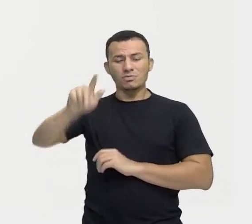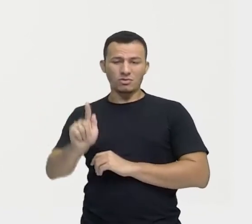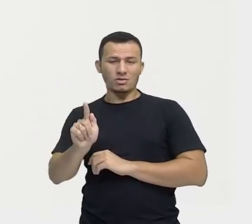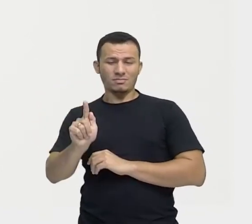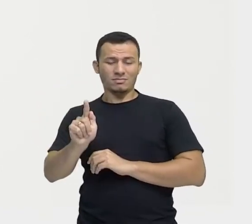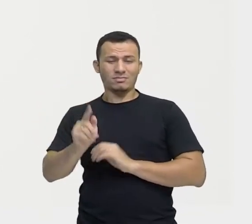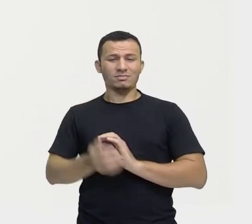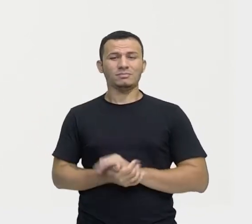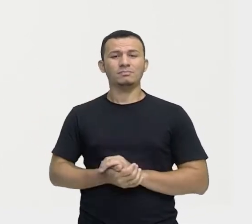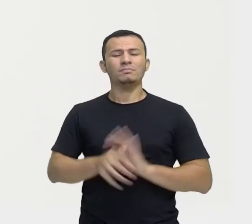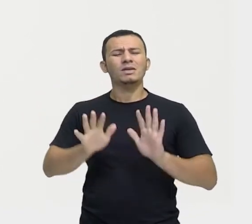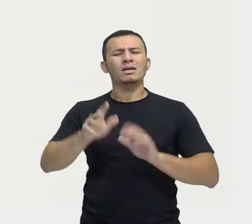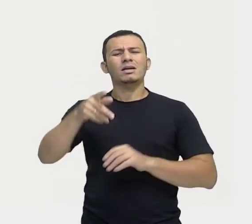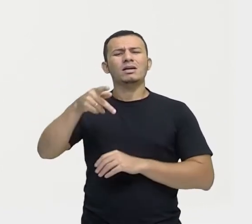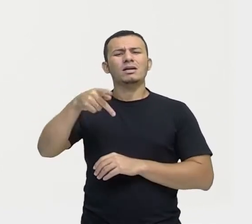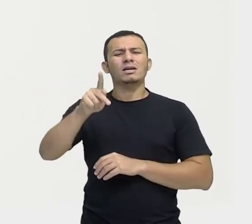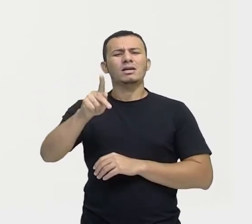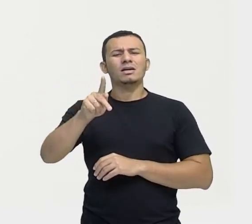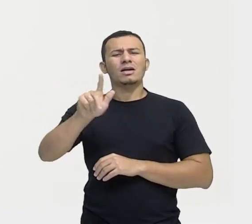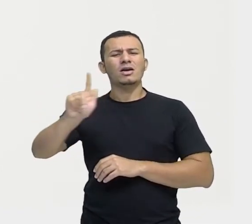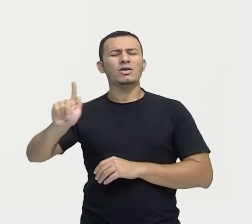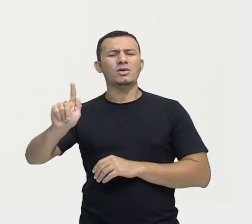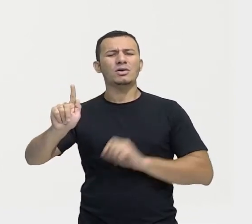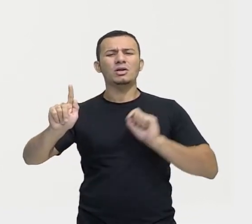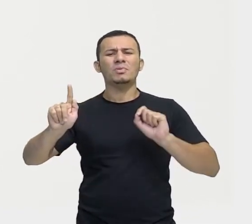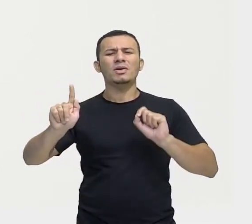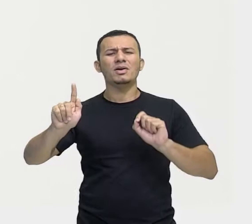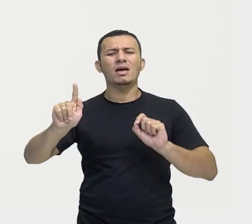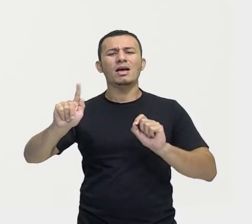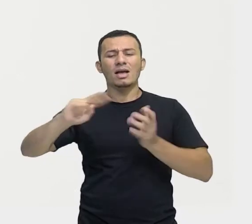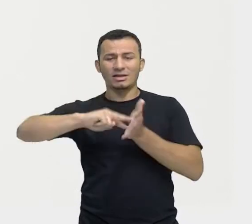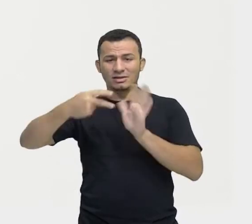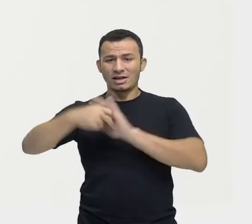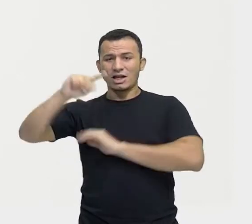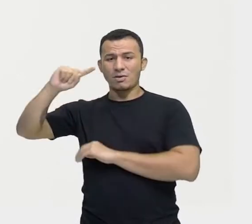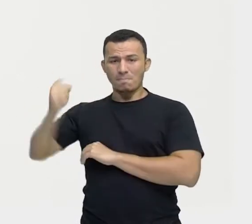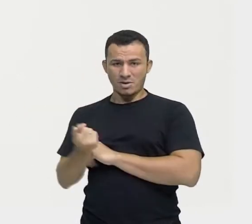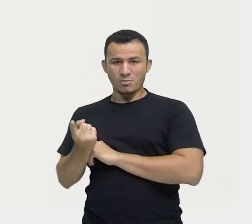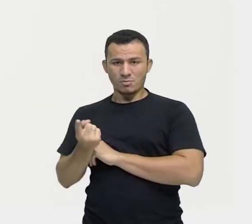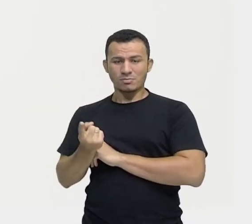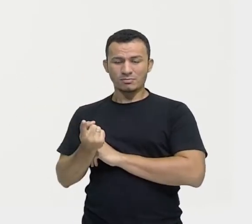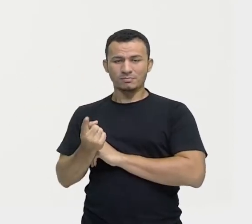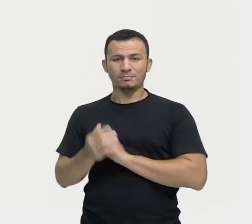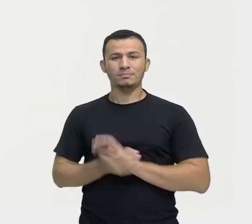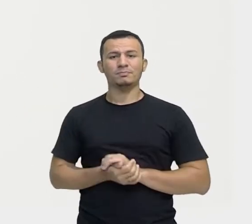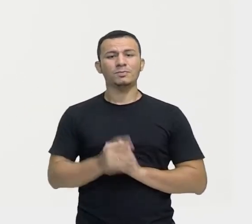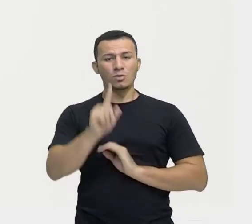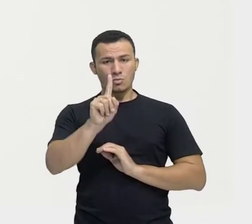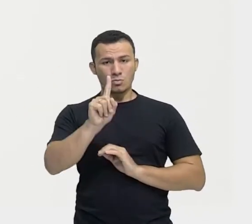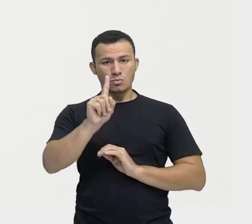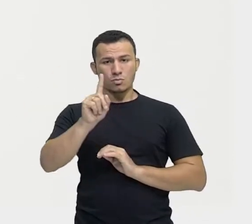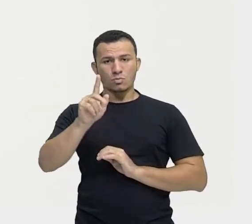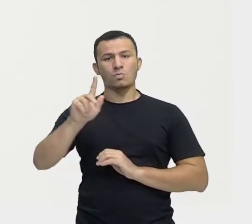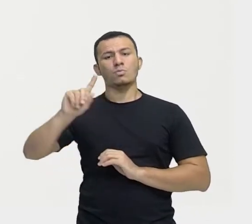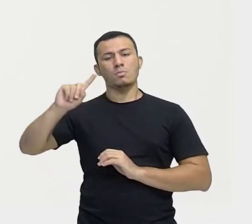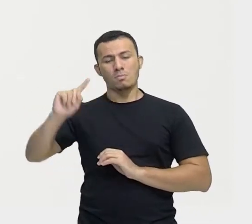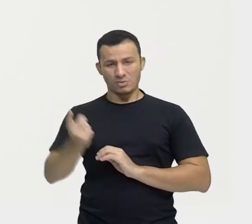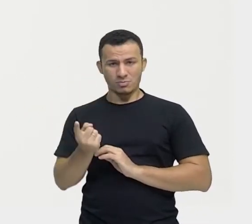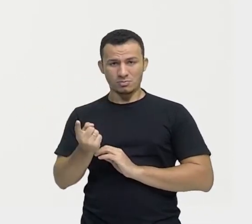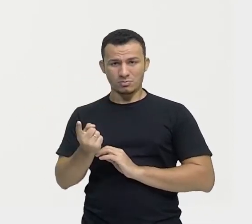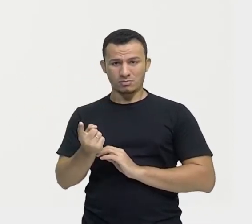a palavra quilo quer dizer 1000. Então, 1 quilograma é o equivalente